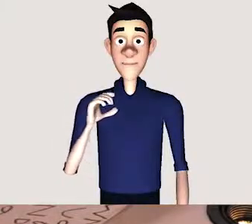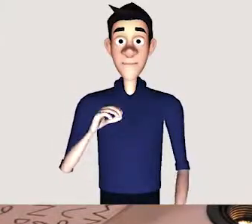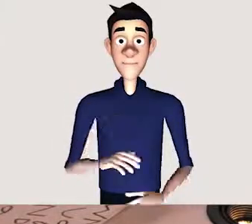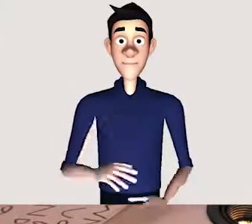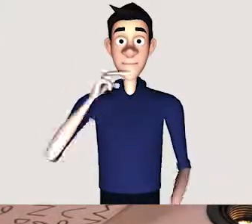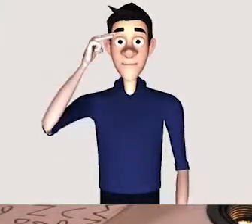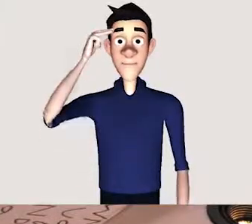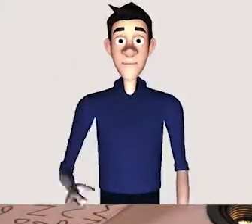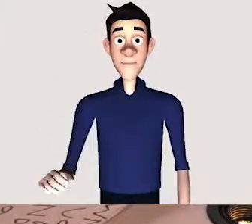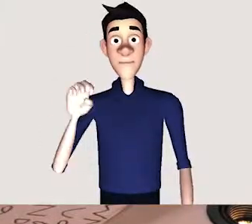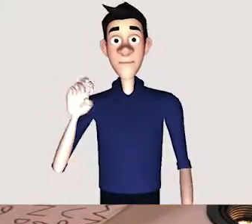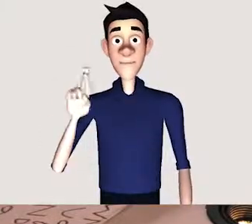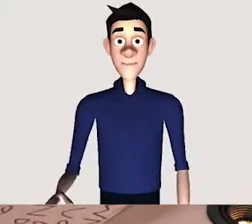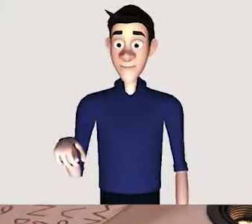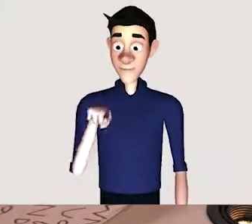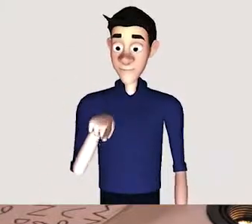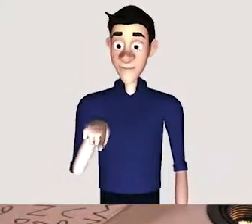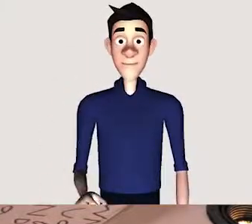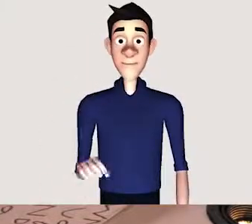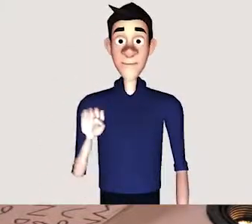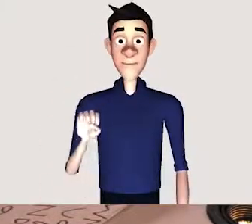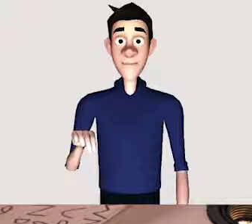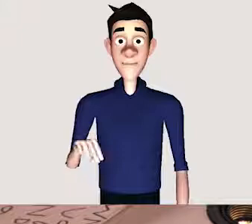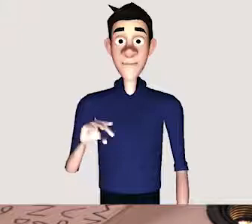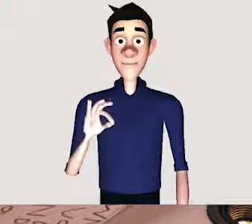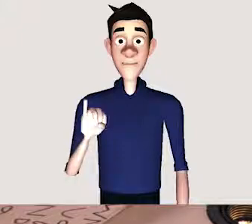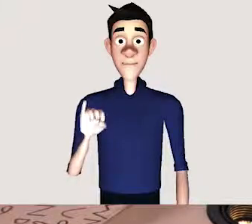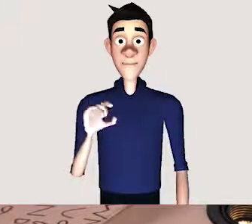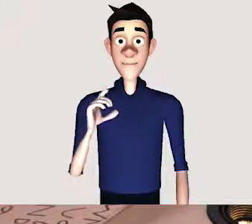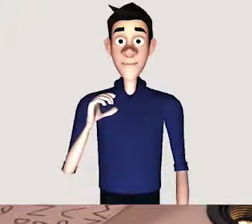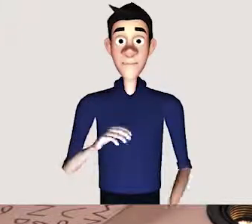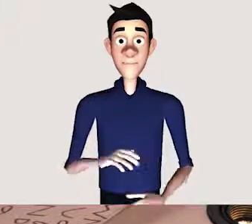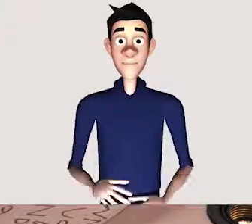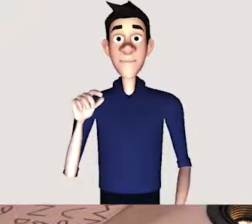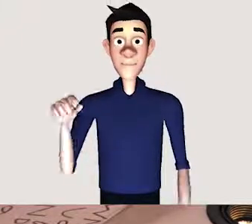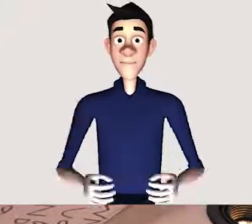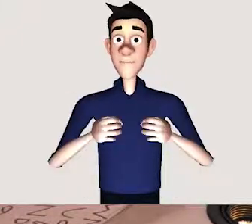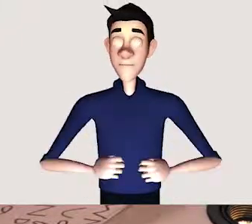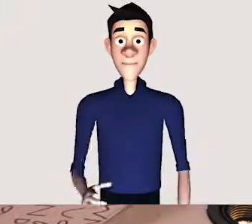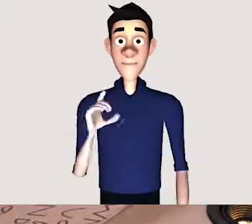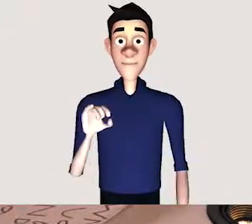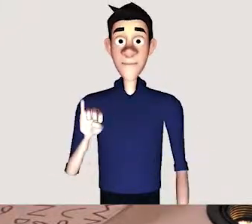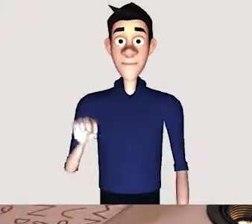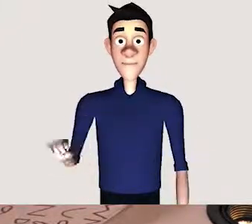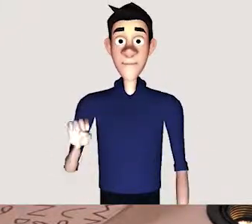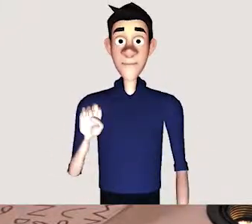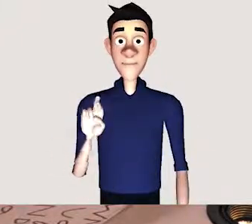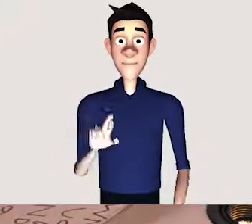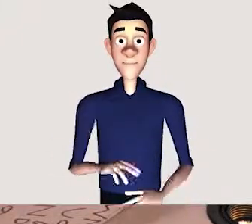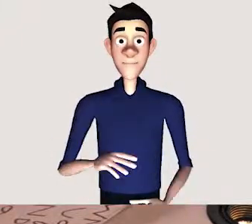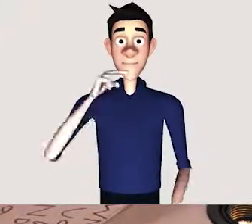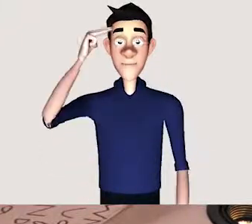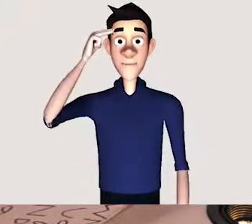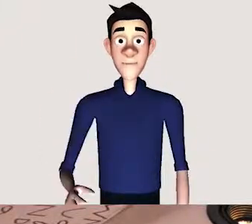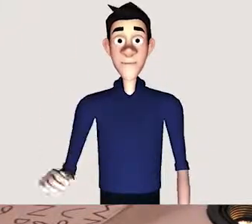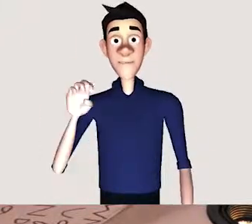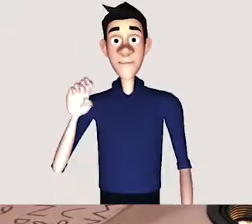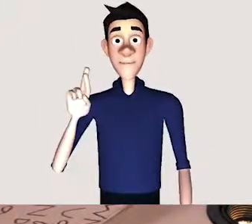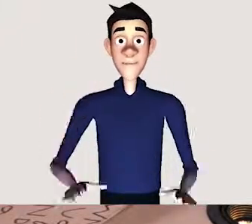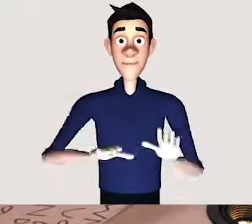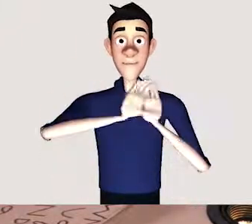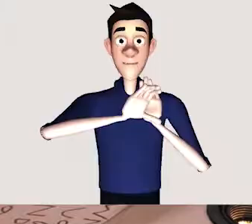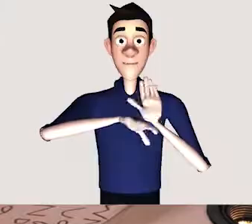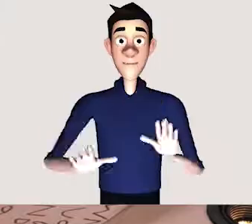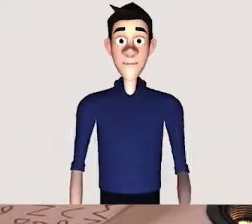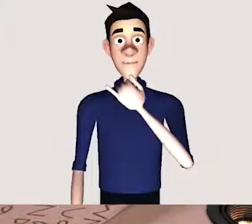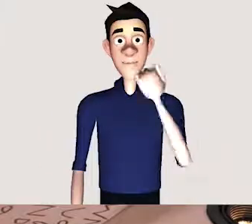memória é um conceito crucial. E quando compreendemos que a memória